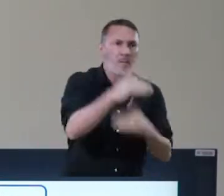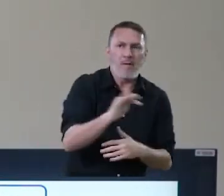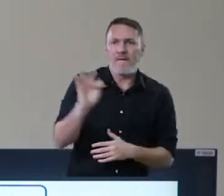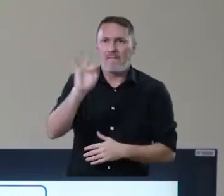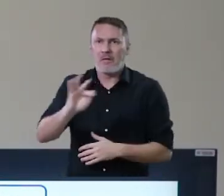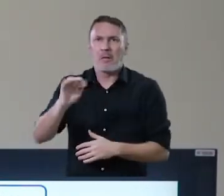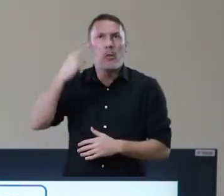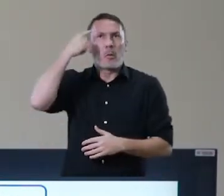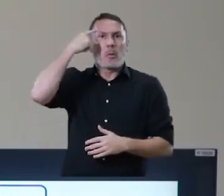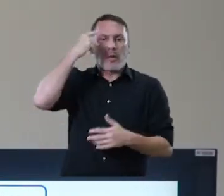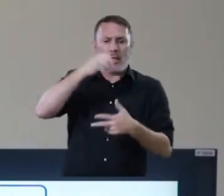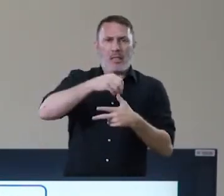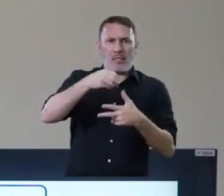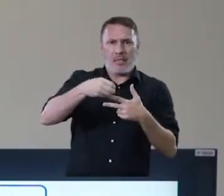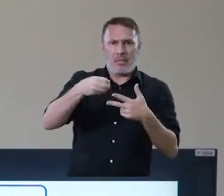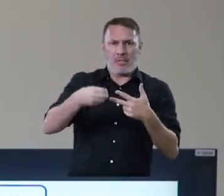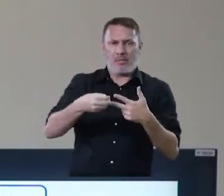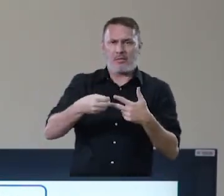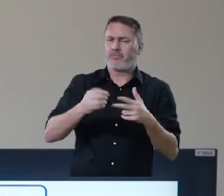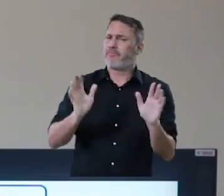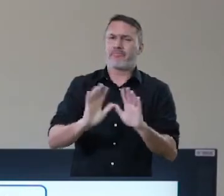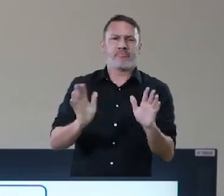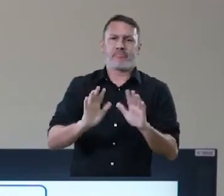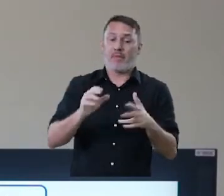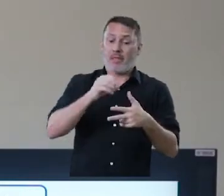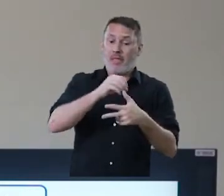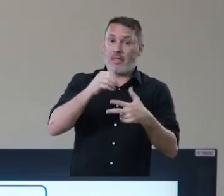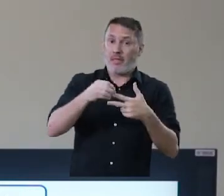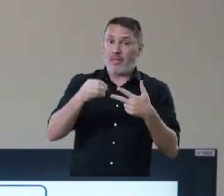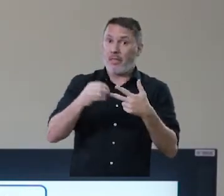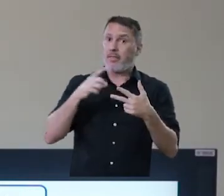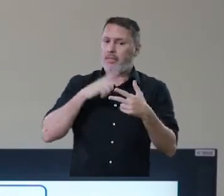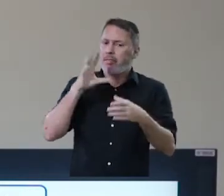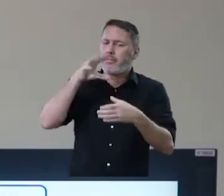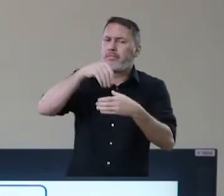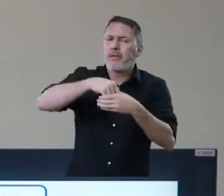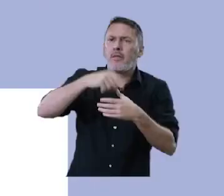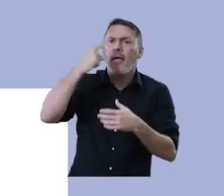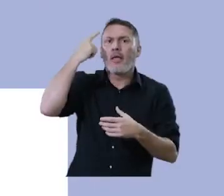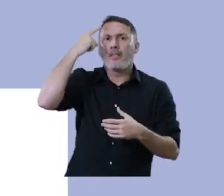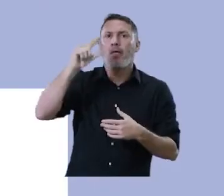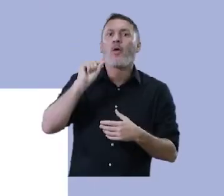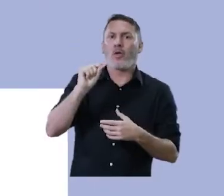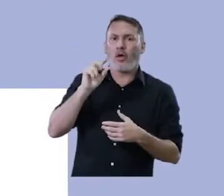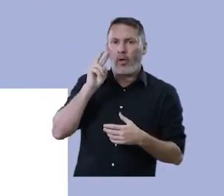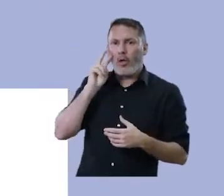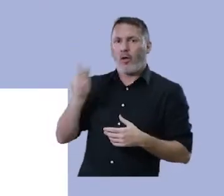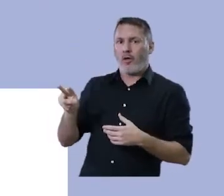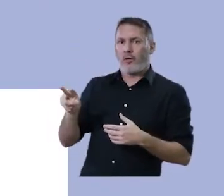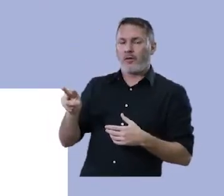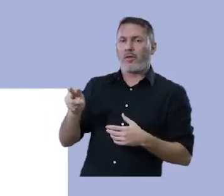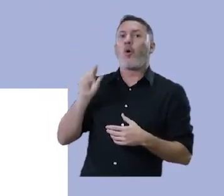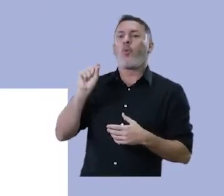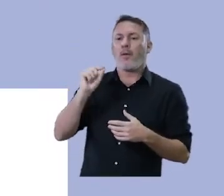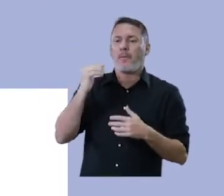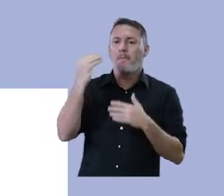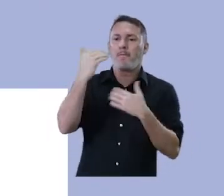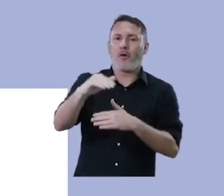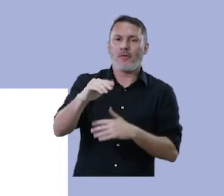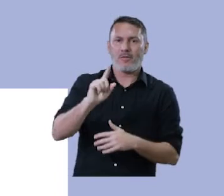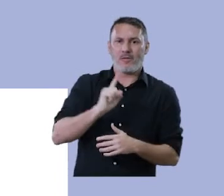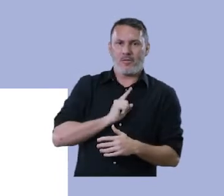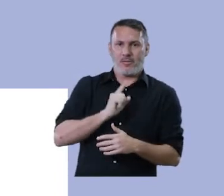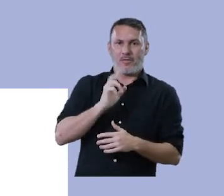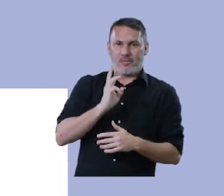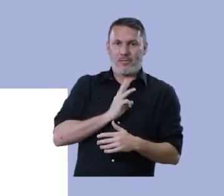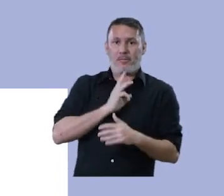prova, entrar... As pessoas só pensam isso. Só que o Enem, a ideia dele, vamos ler junto? O Enem, o Exame Nacional do Ensino Médio,